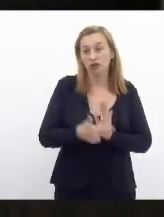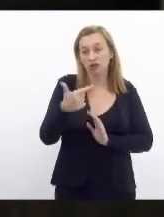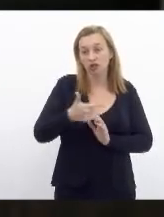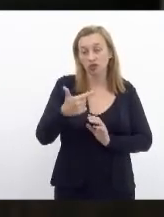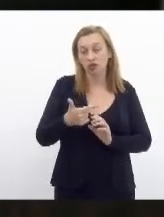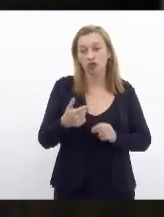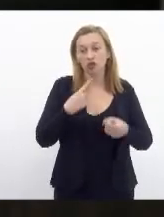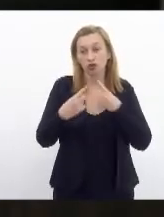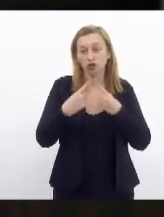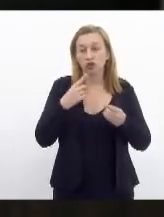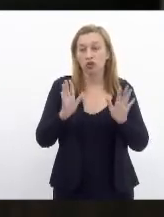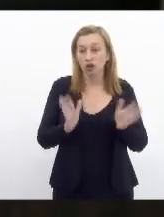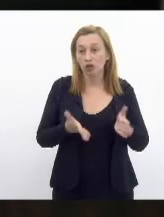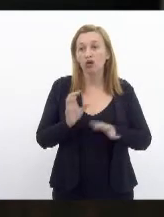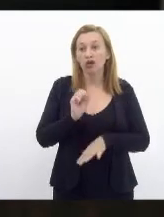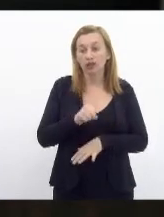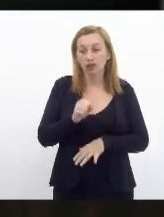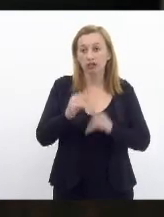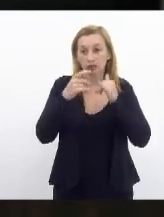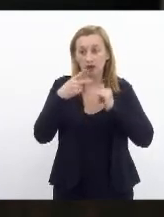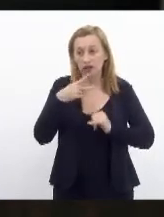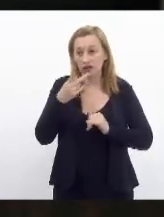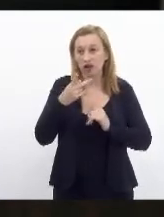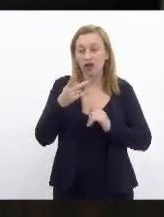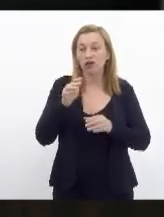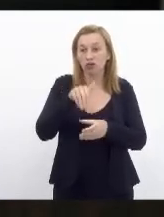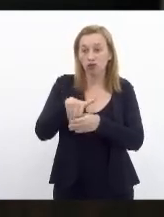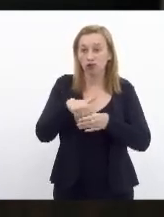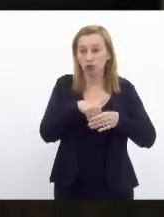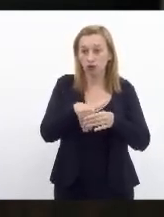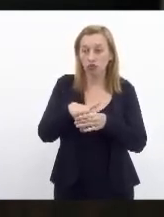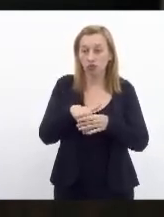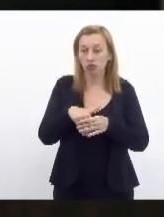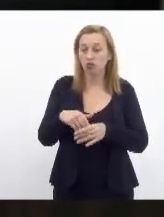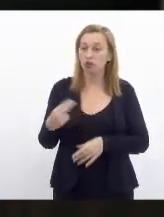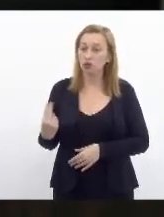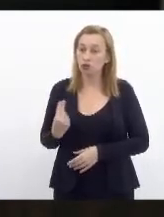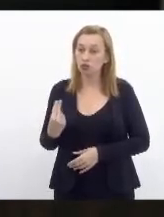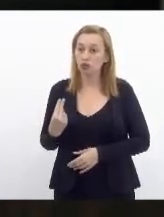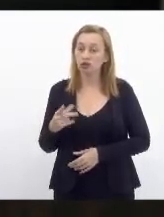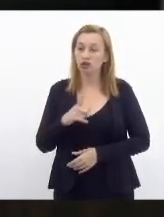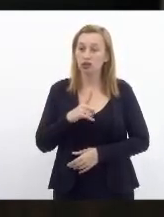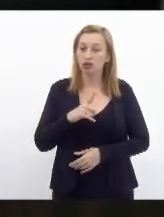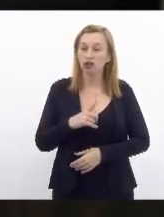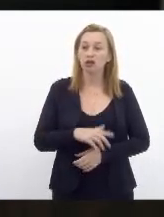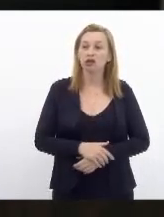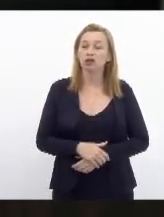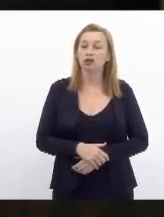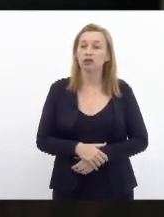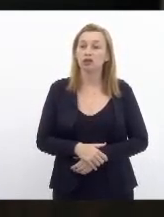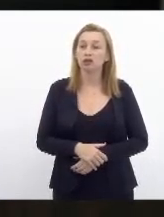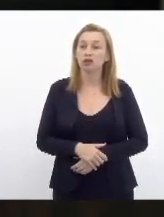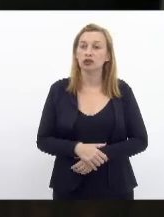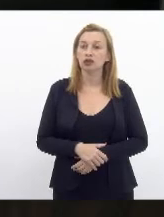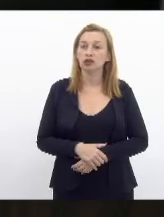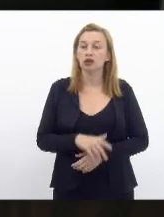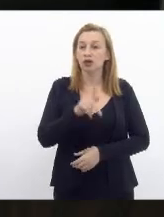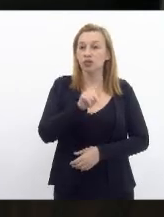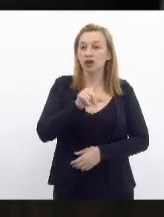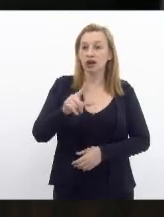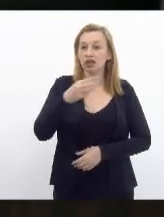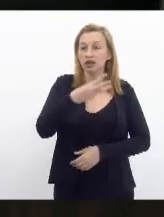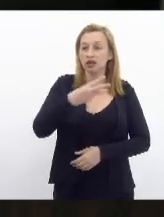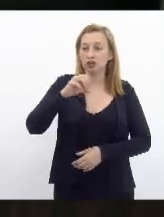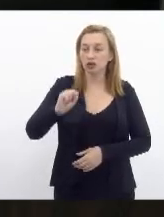discussão. E agora sim, para a declaração de voto e colher coautoria ou coautorias, PL